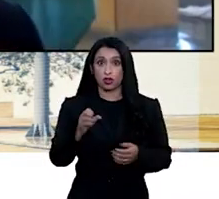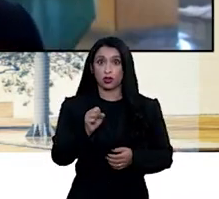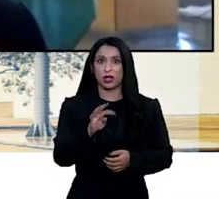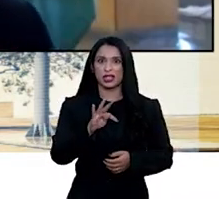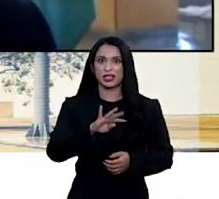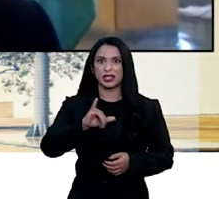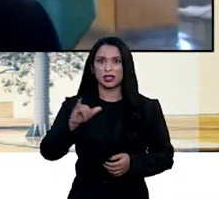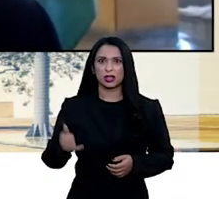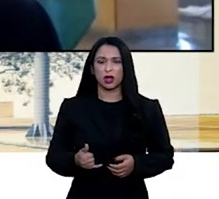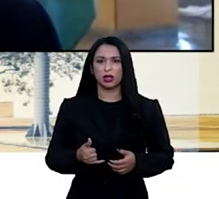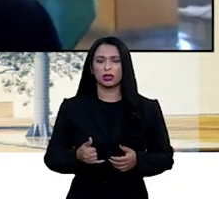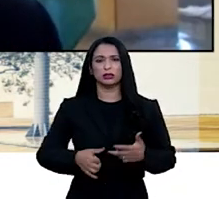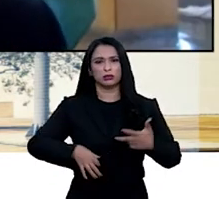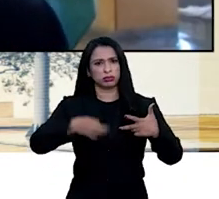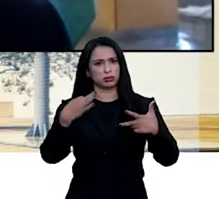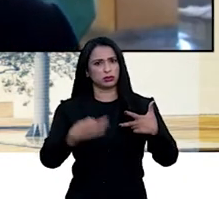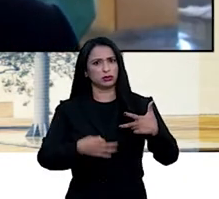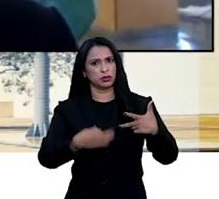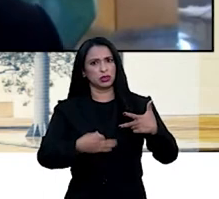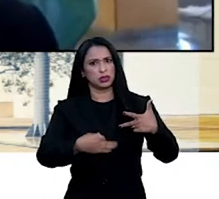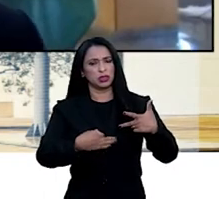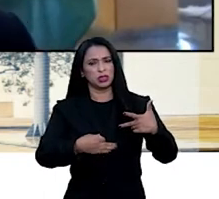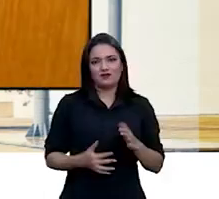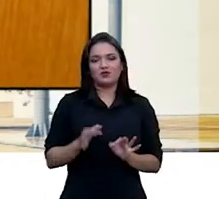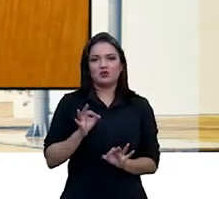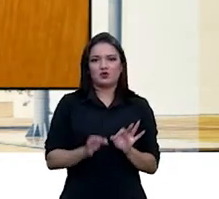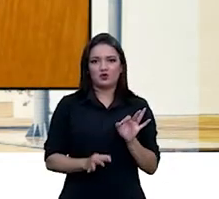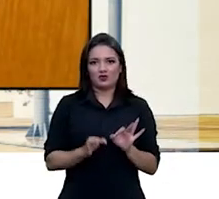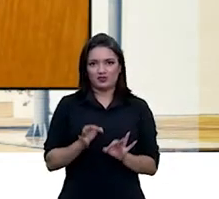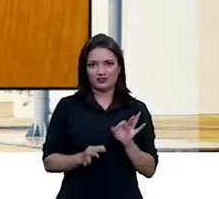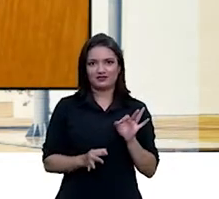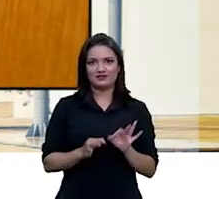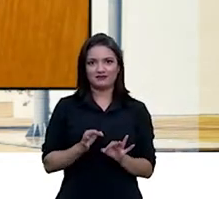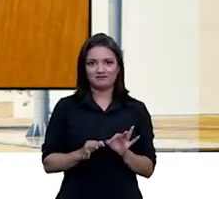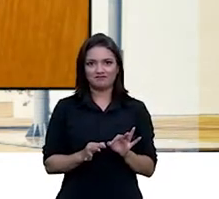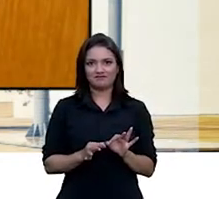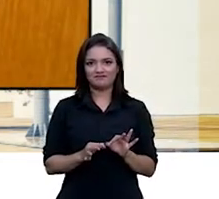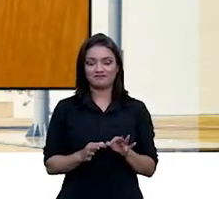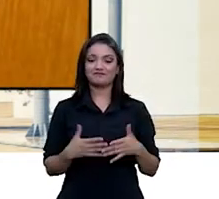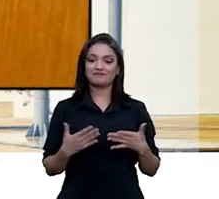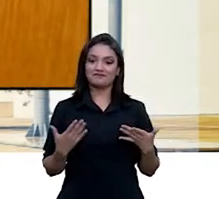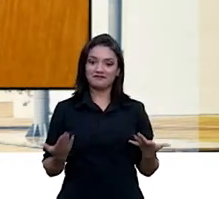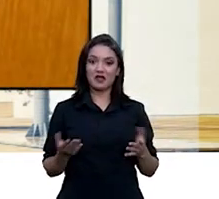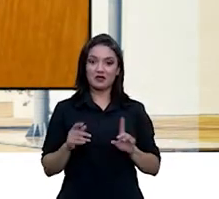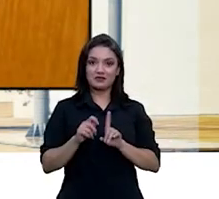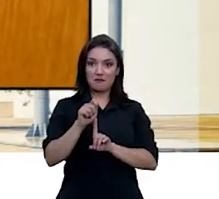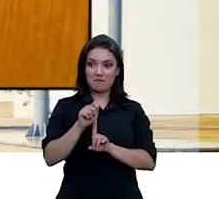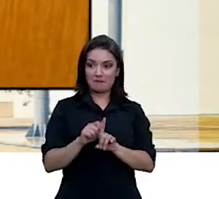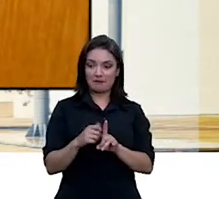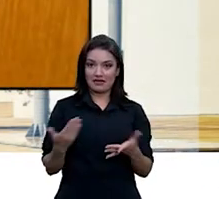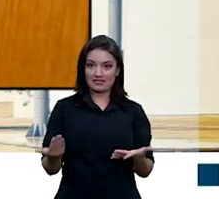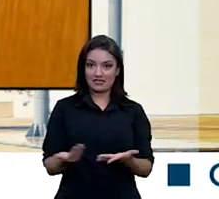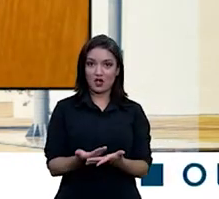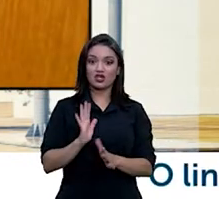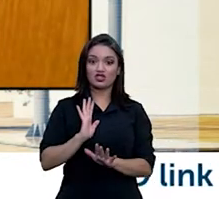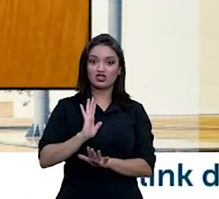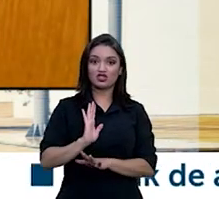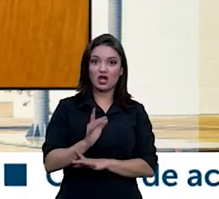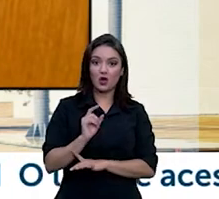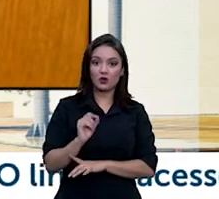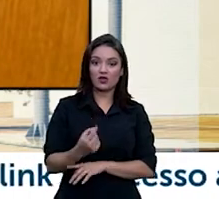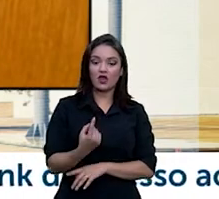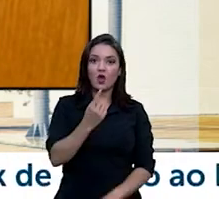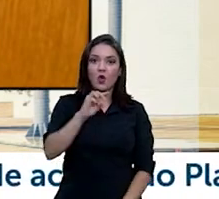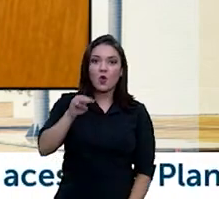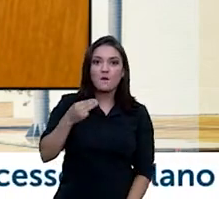de produtividade durante o primeiro ano da pandemia de covid-19 e diretor-geral da corte e pontuou que esse período demonstrou